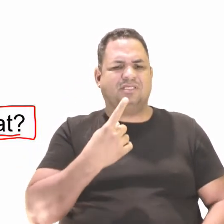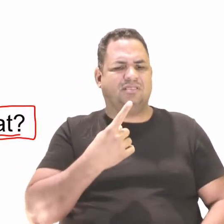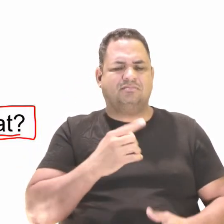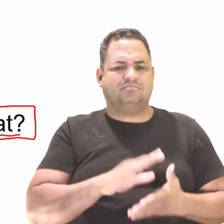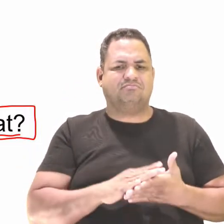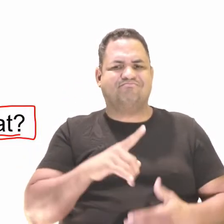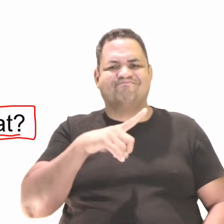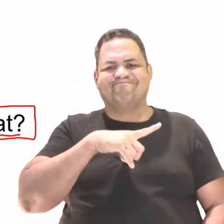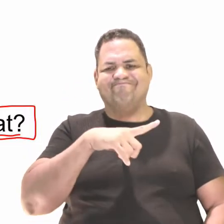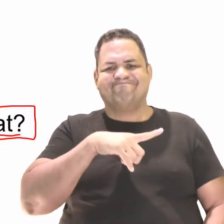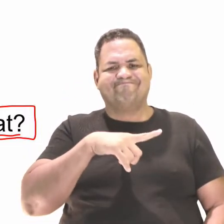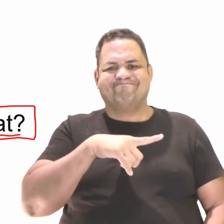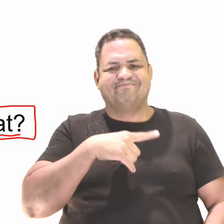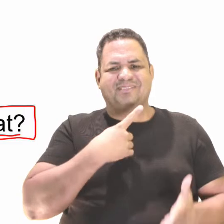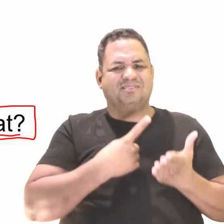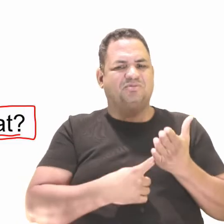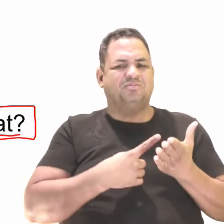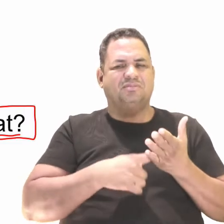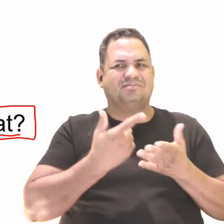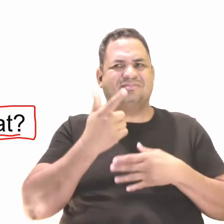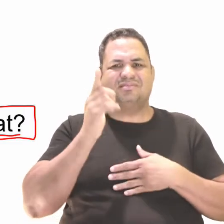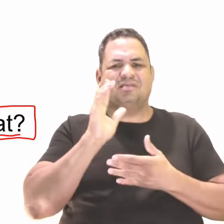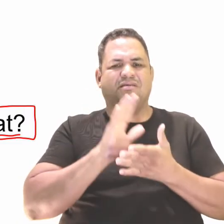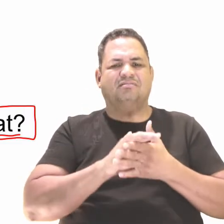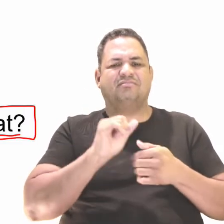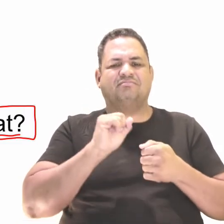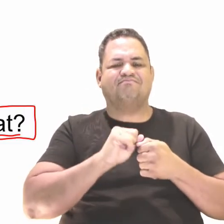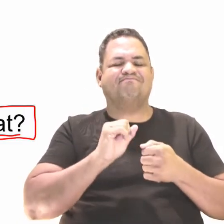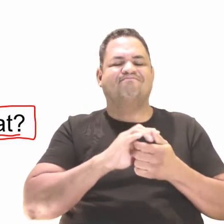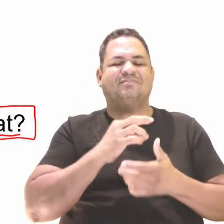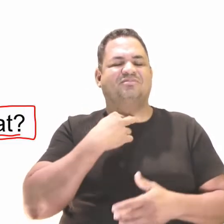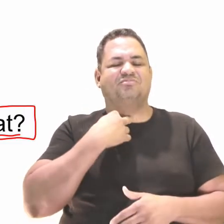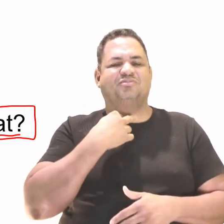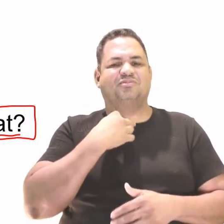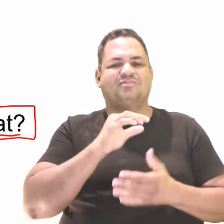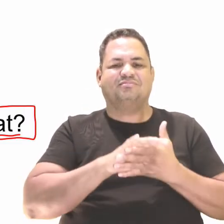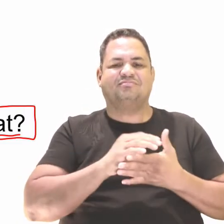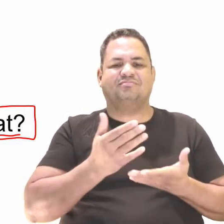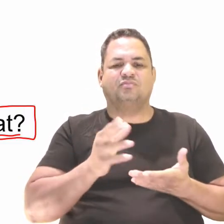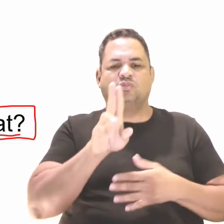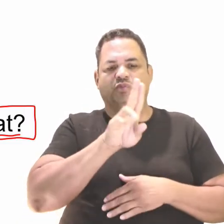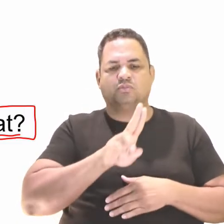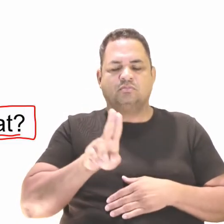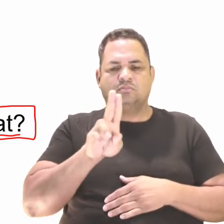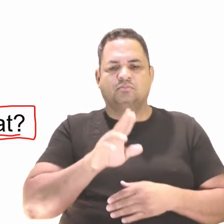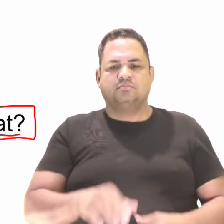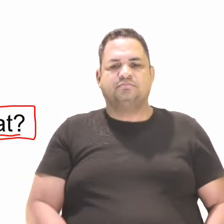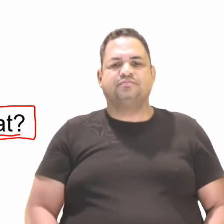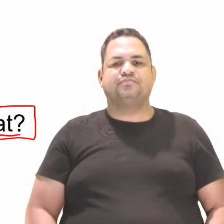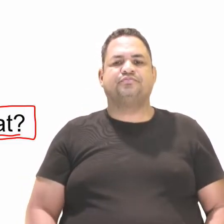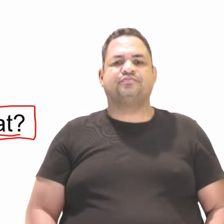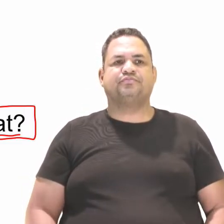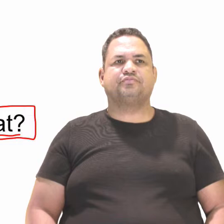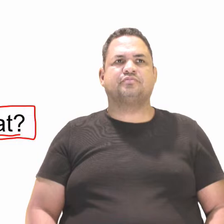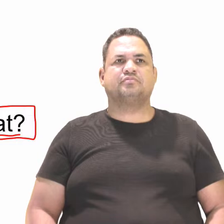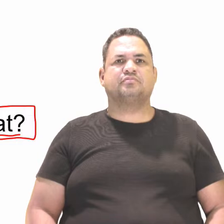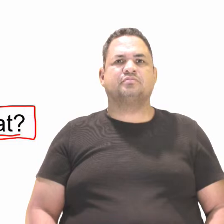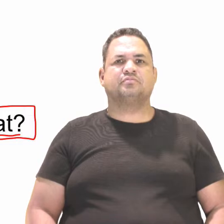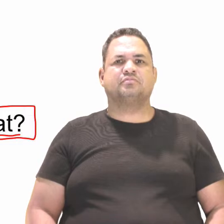já tem algum compromisso, ela não pode por algum motivo. Então, ela usa essa expressão